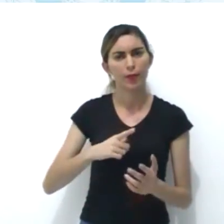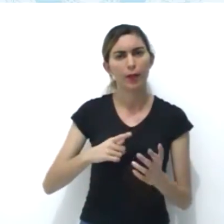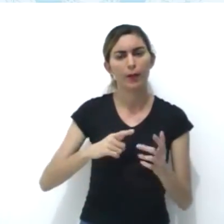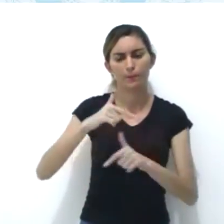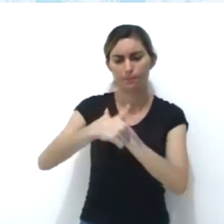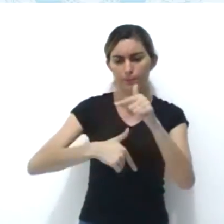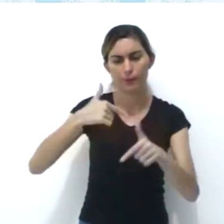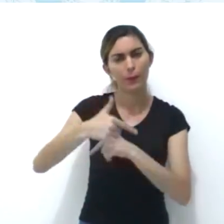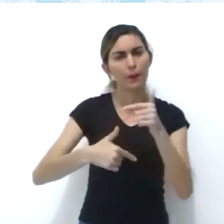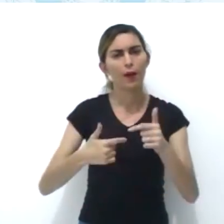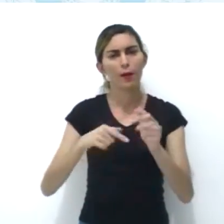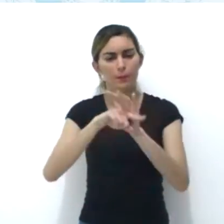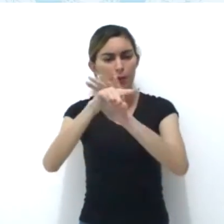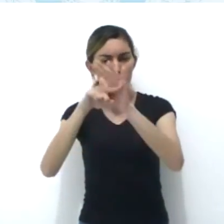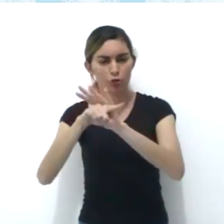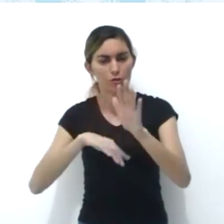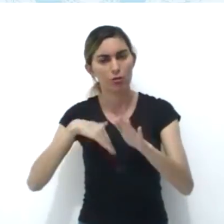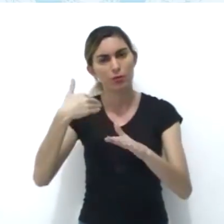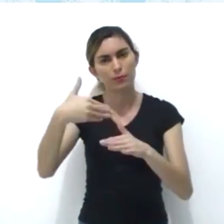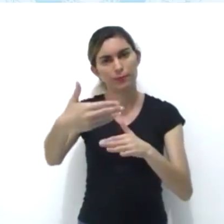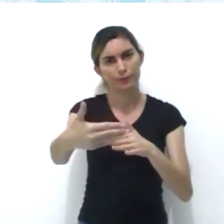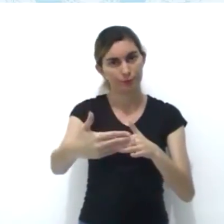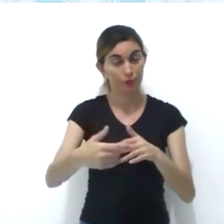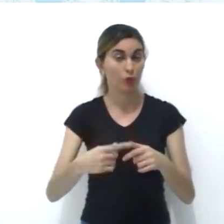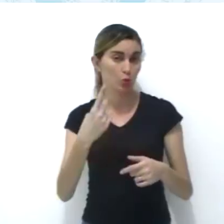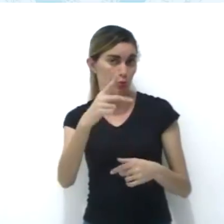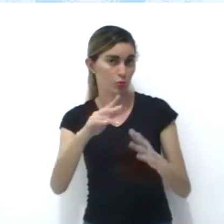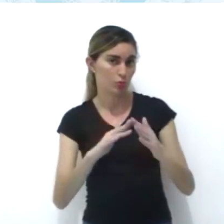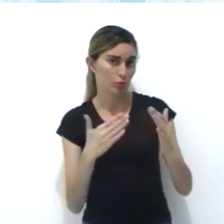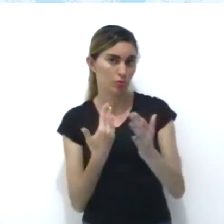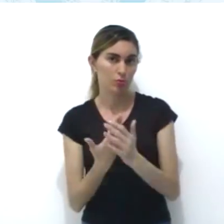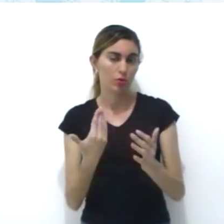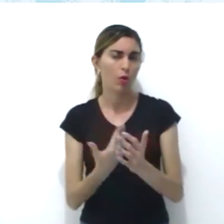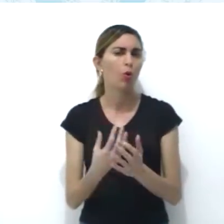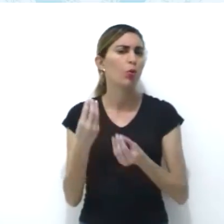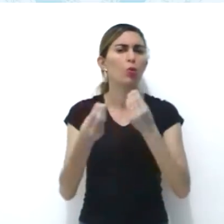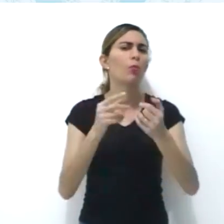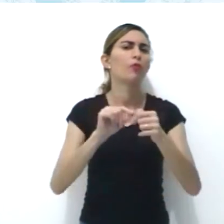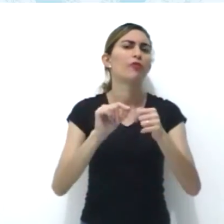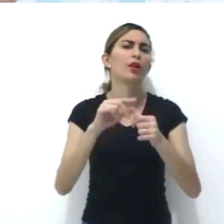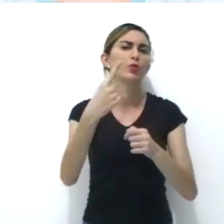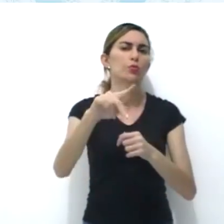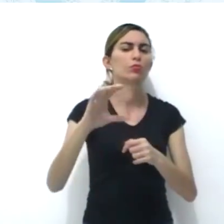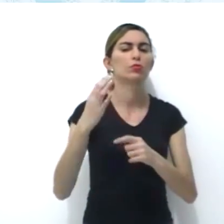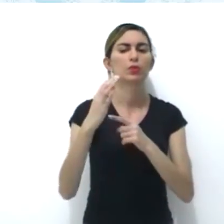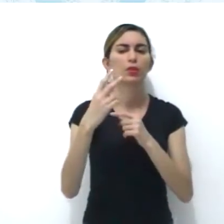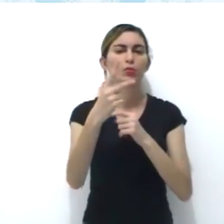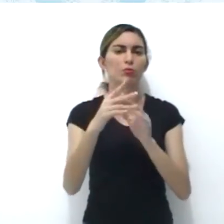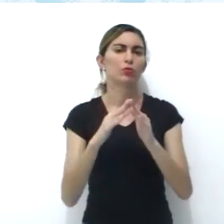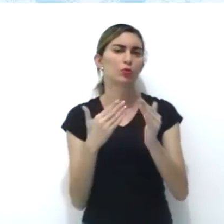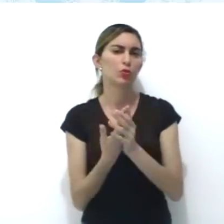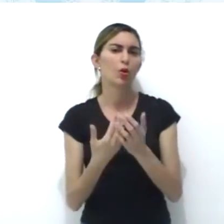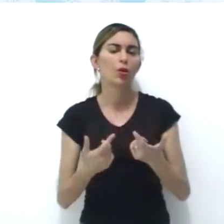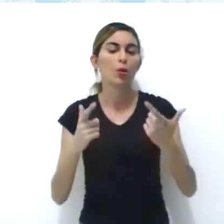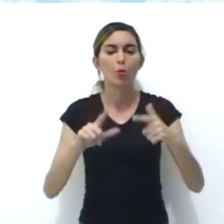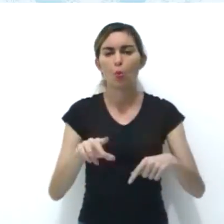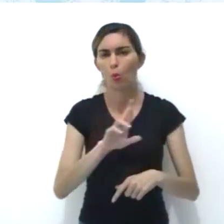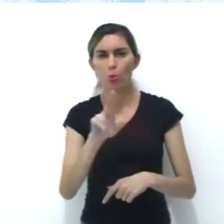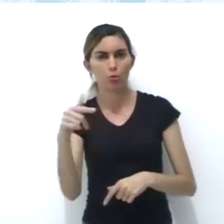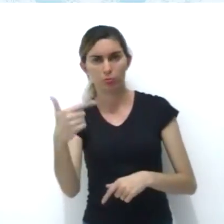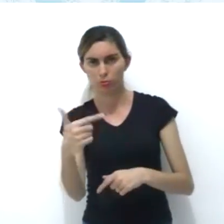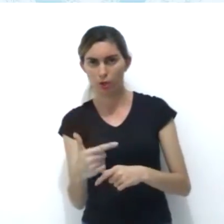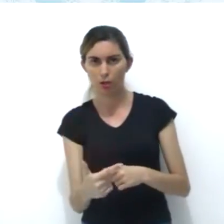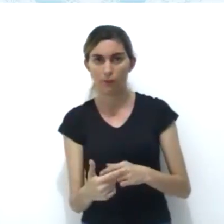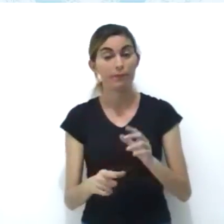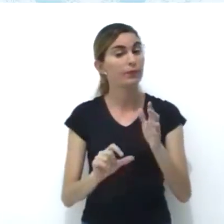tem trabalhos, né, de pesquisa desenvolvido? Será que na sua escola, como é que se faz ciência na tua escola? Ou será que não